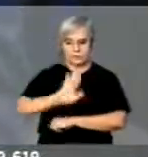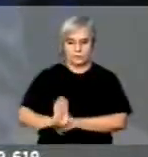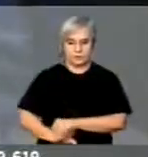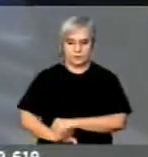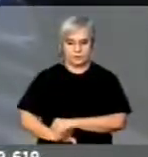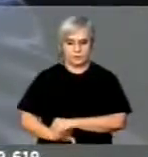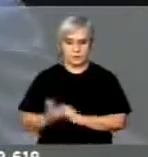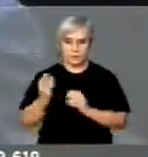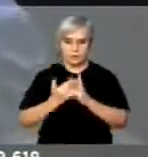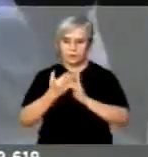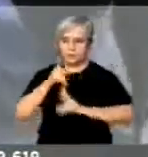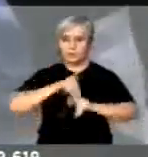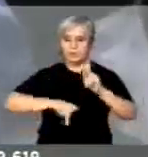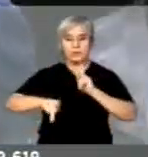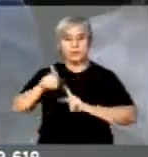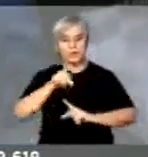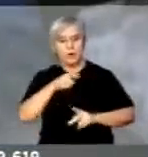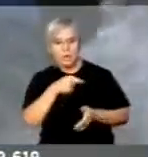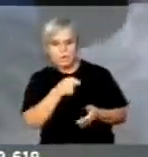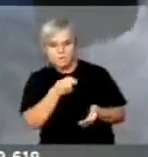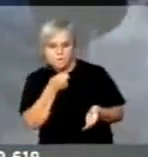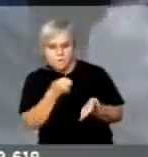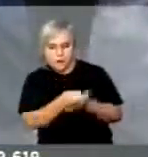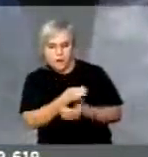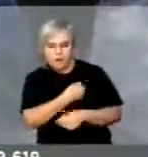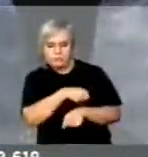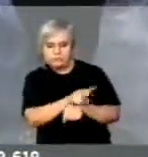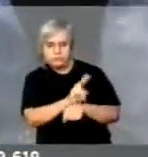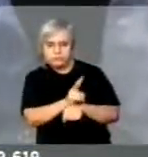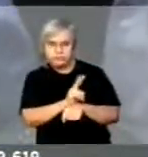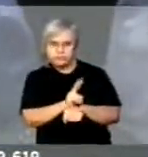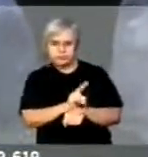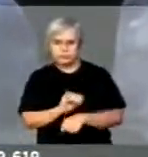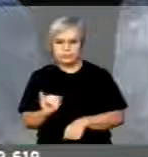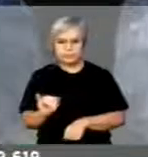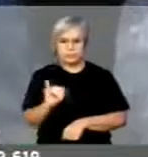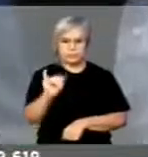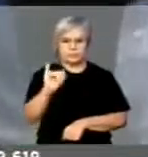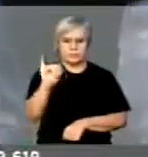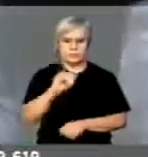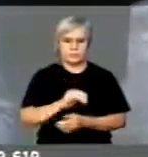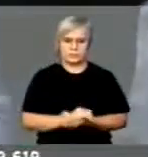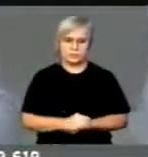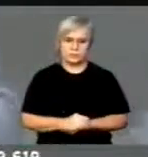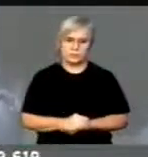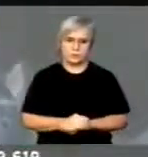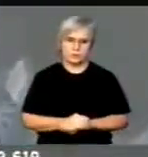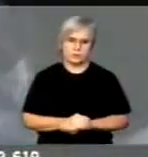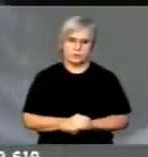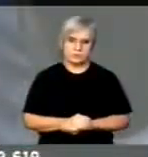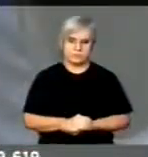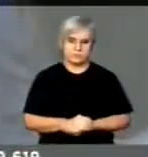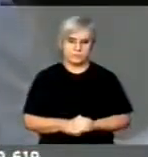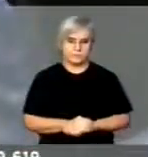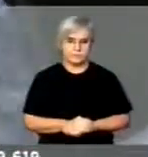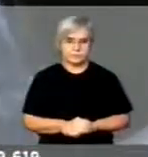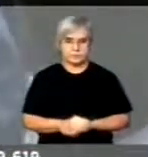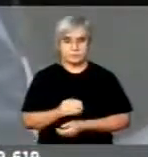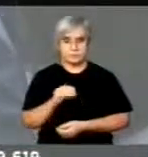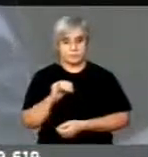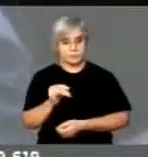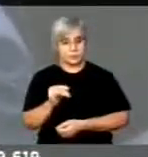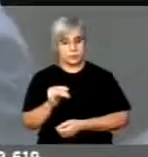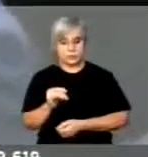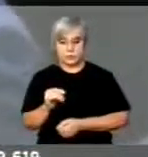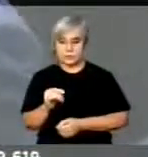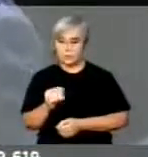dívida por parte da população é fundamental, porque esse é um dos principais escoadores dos recursos públicos no Brasil. Se um grande